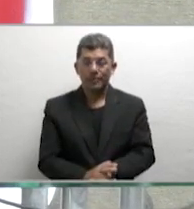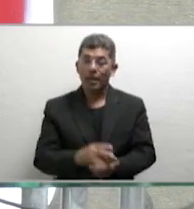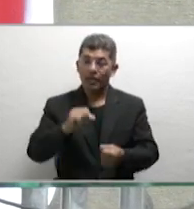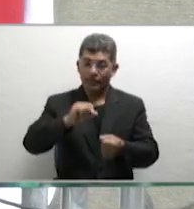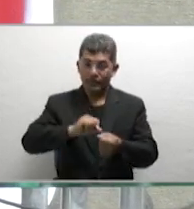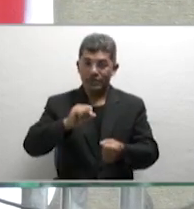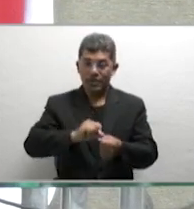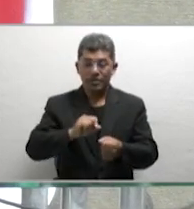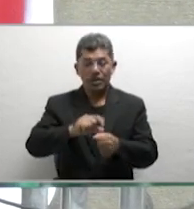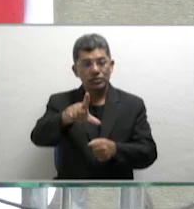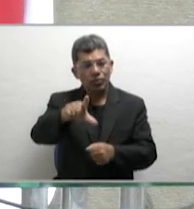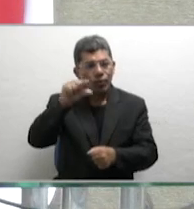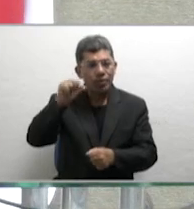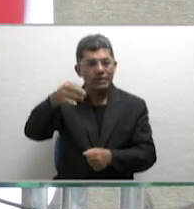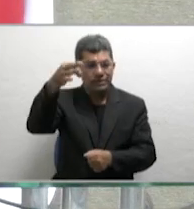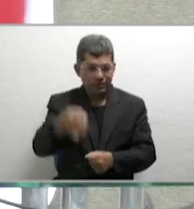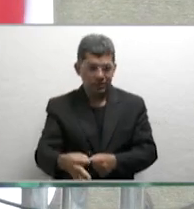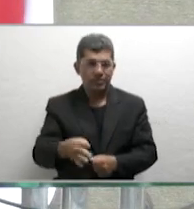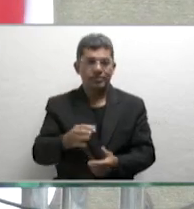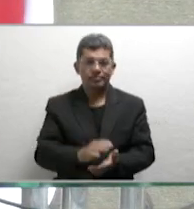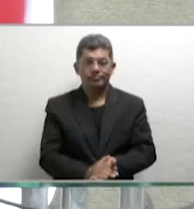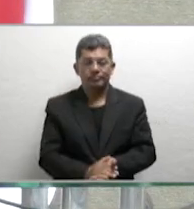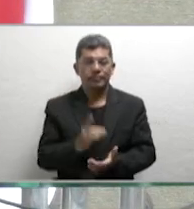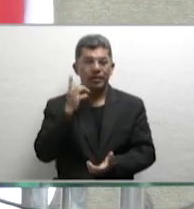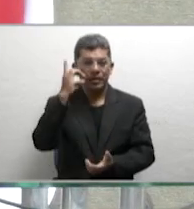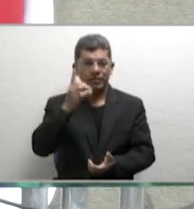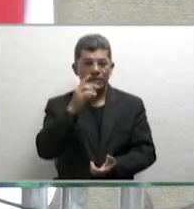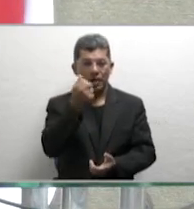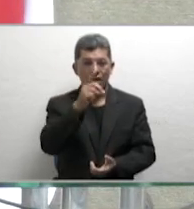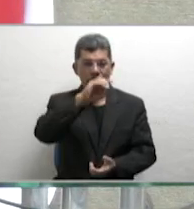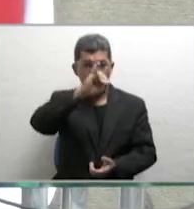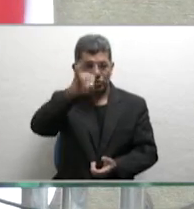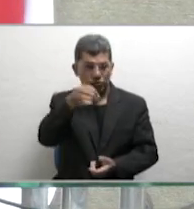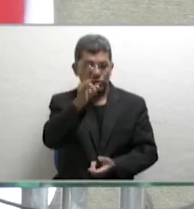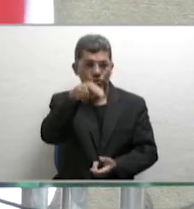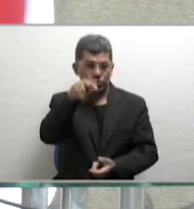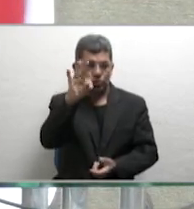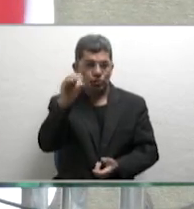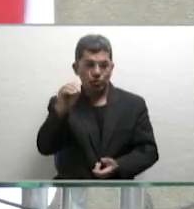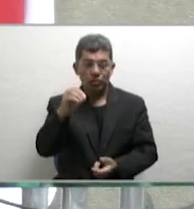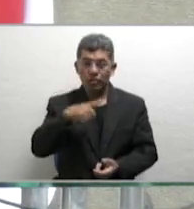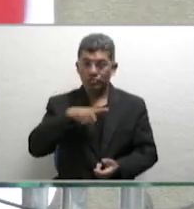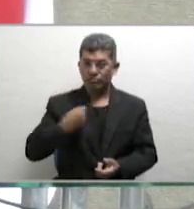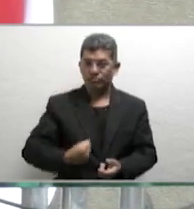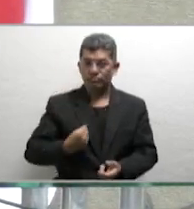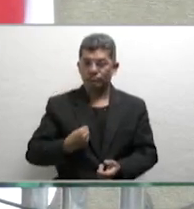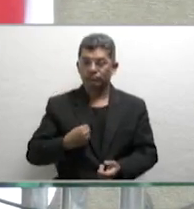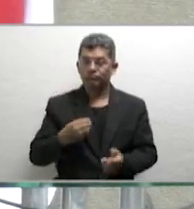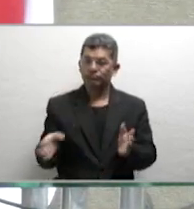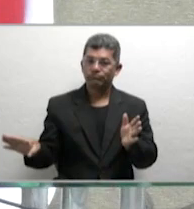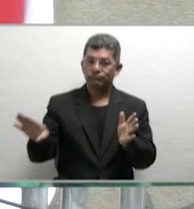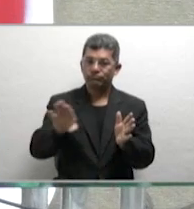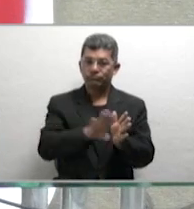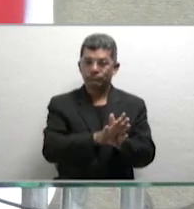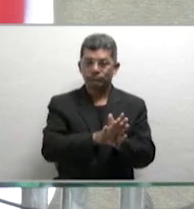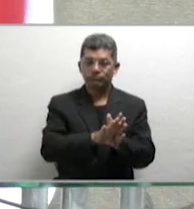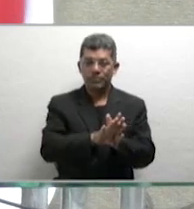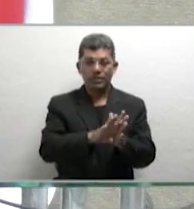fizeram a escolha certa, deputado adjunto. Nós estamos aqui, e essa é uma missão, como